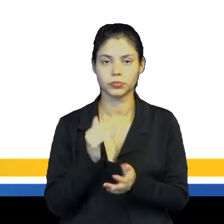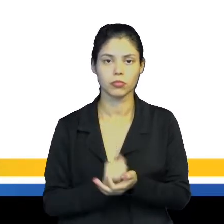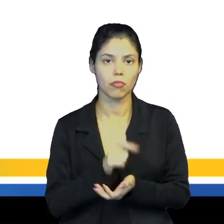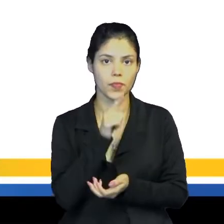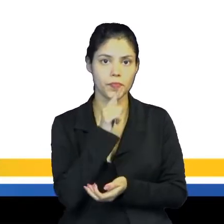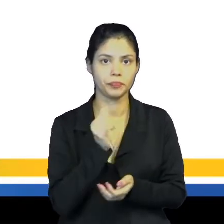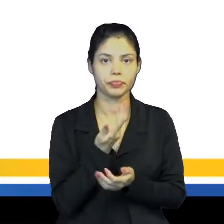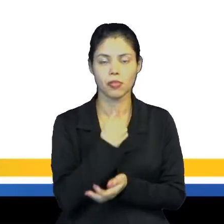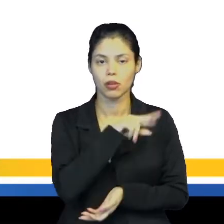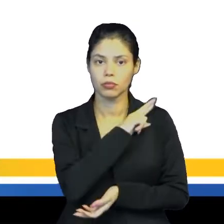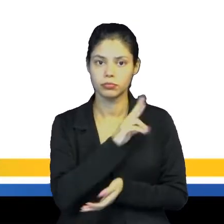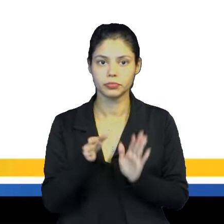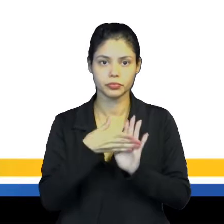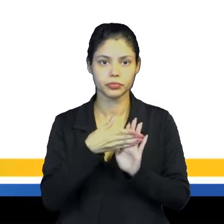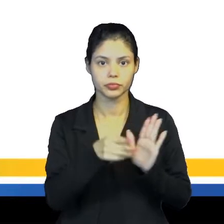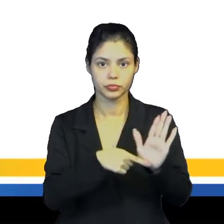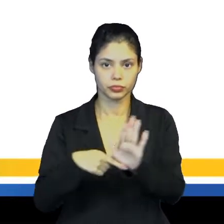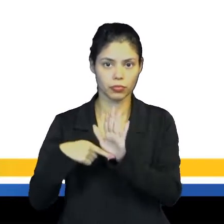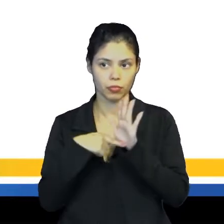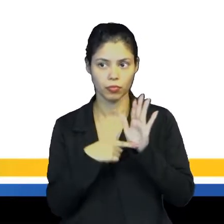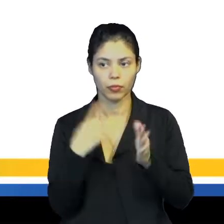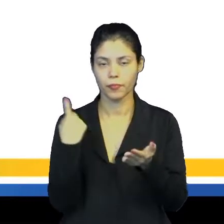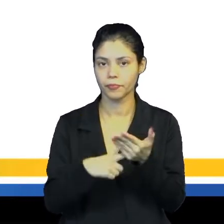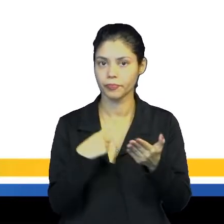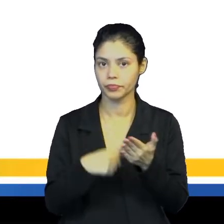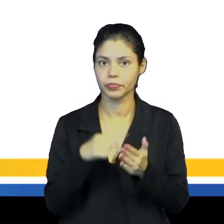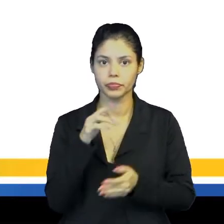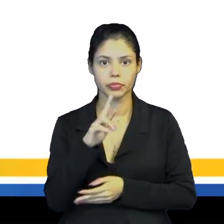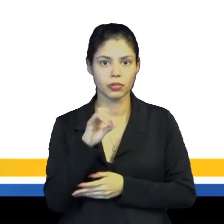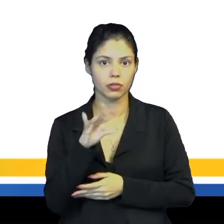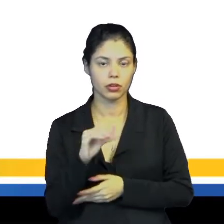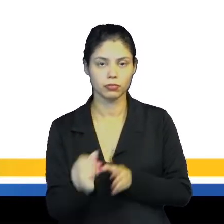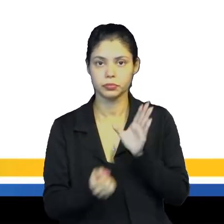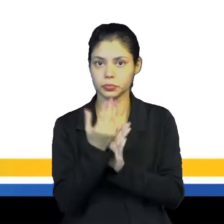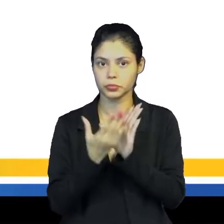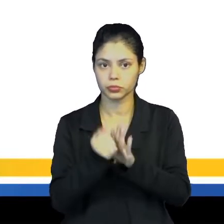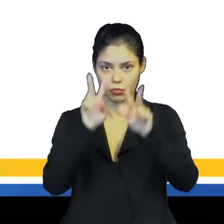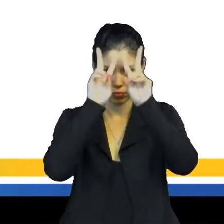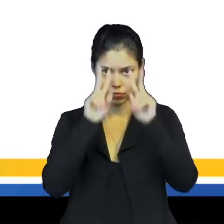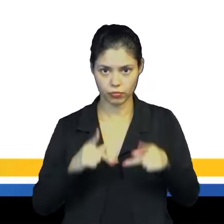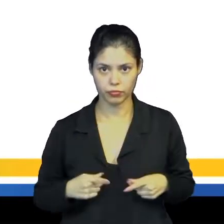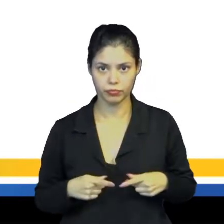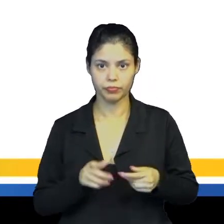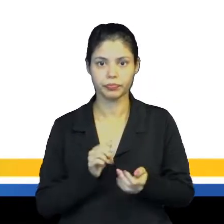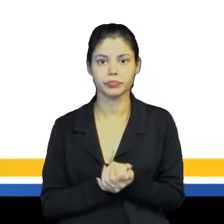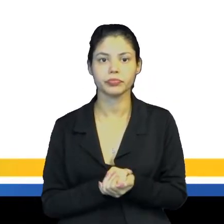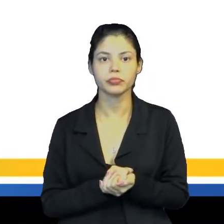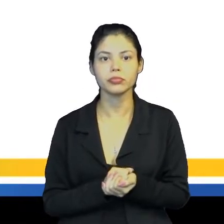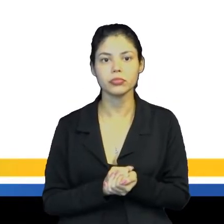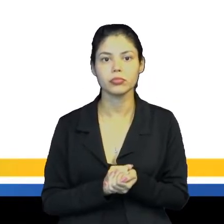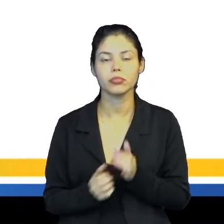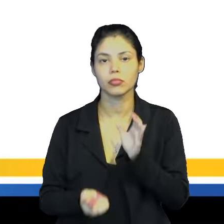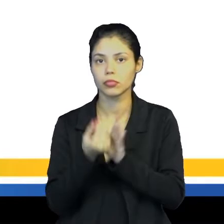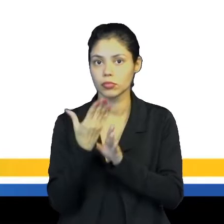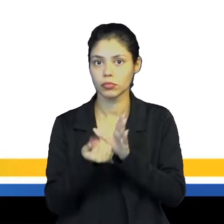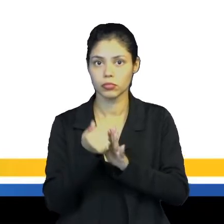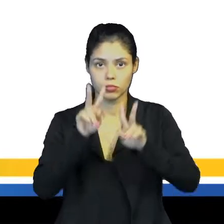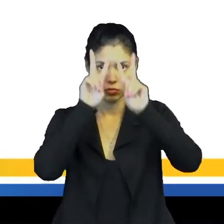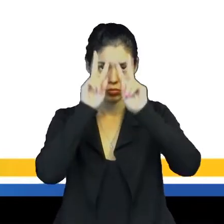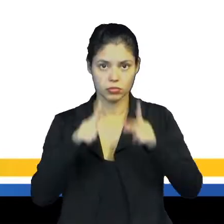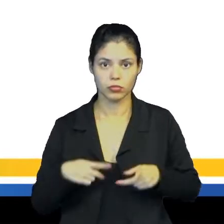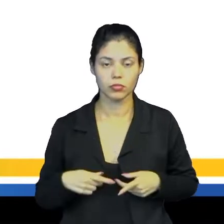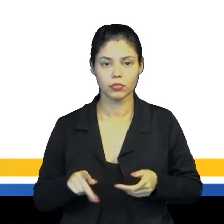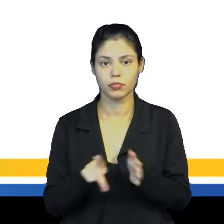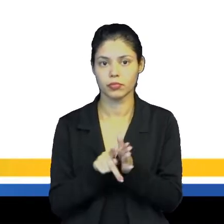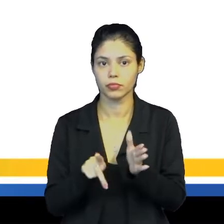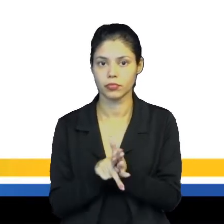ele é responsável por proporcionar as condições favoráveis à reprodução humana. Essa reprodução humana ela